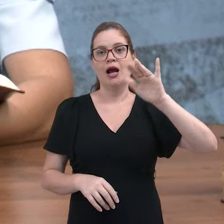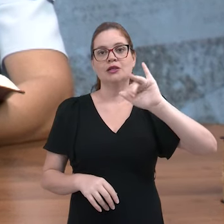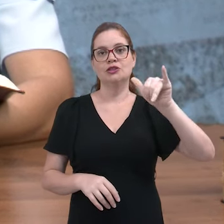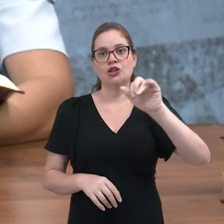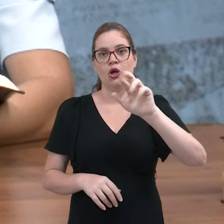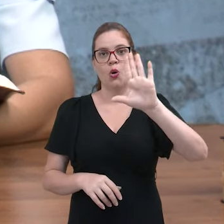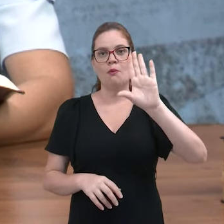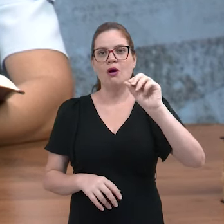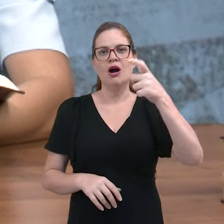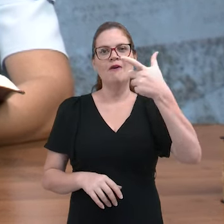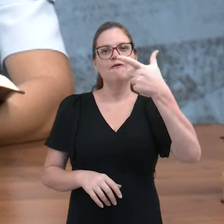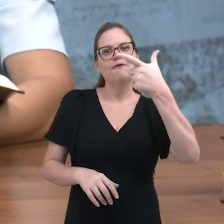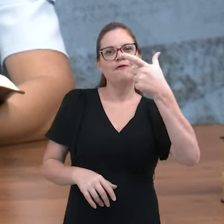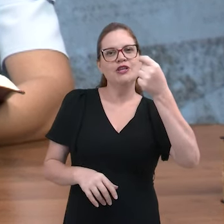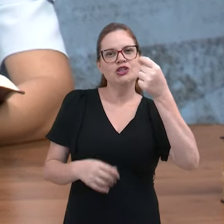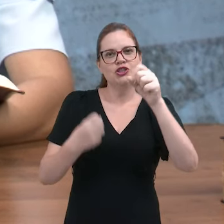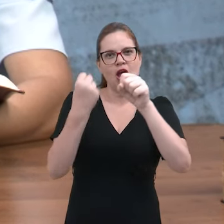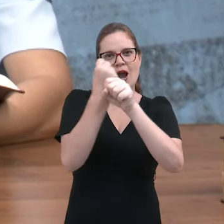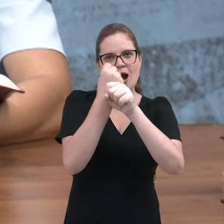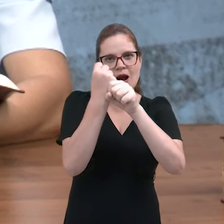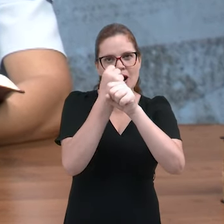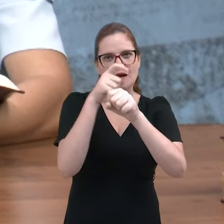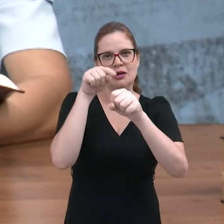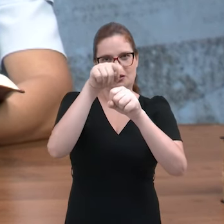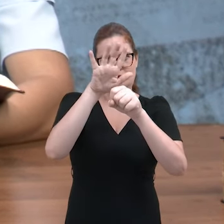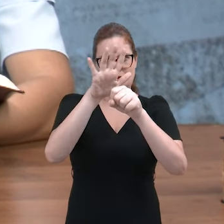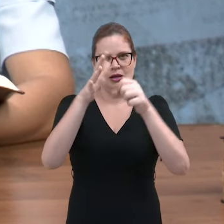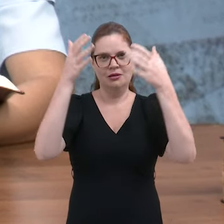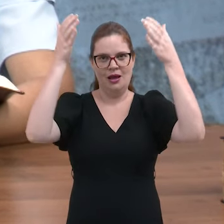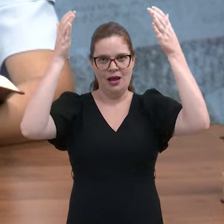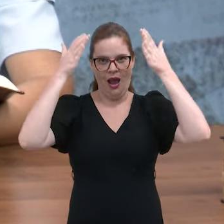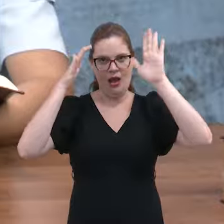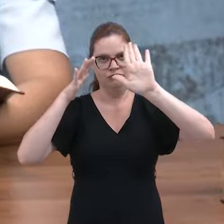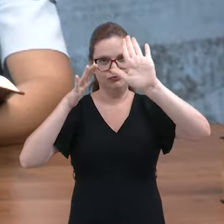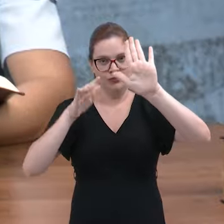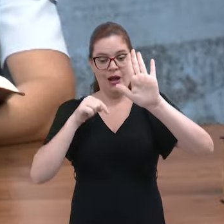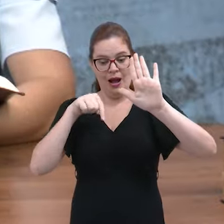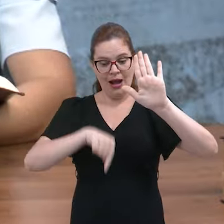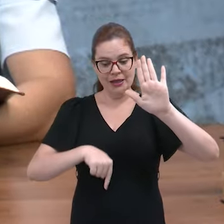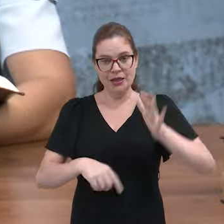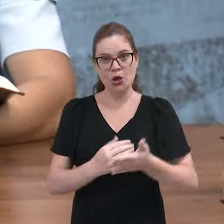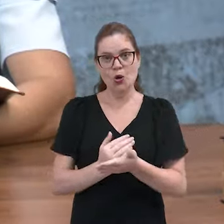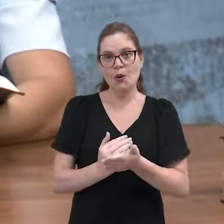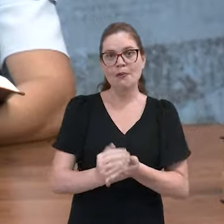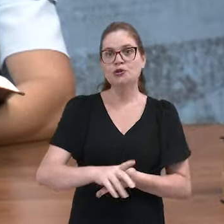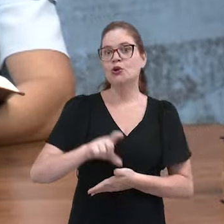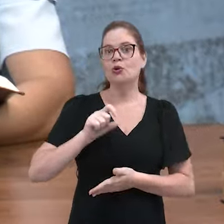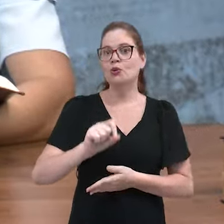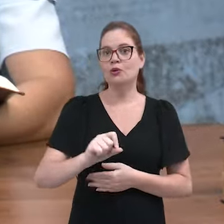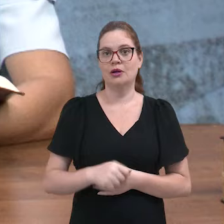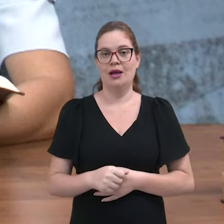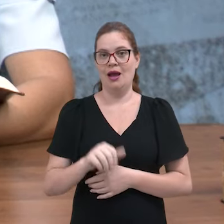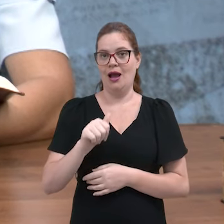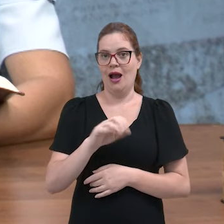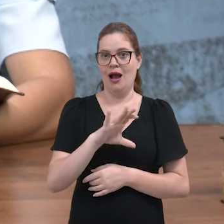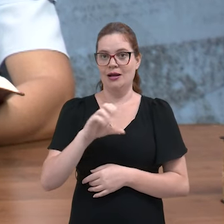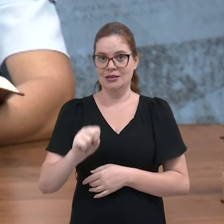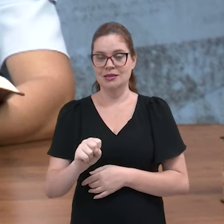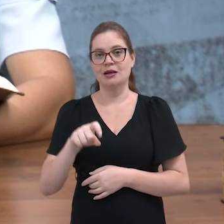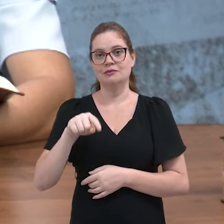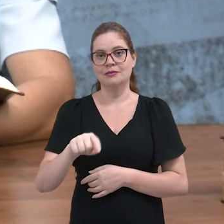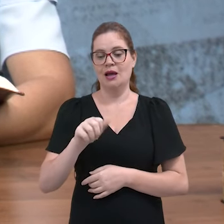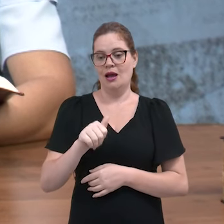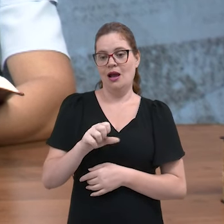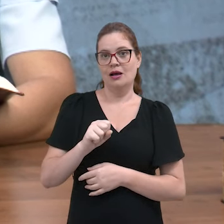Israel, começou Asa a reinar em Judá. E 41 anos reinou